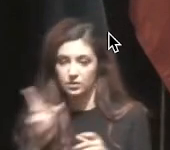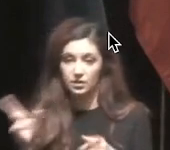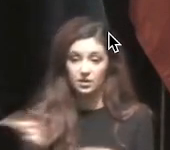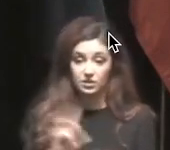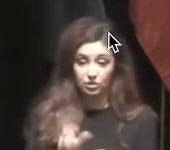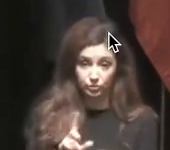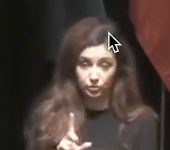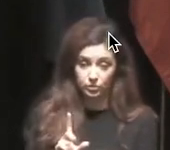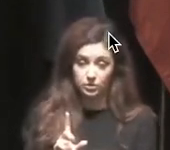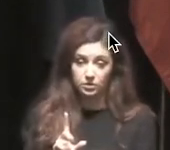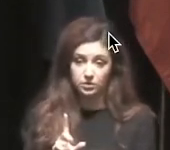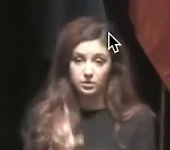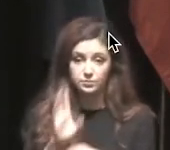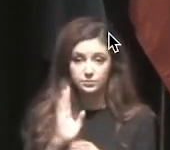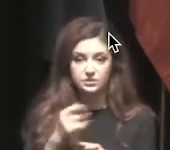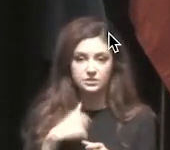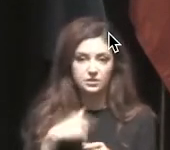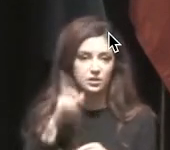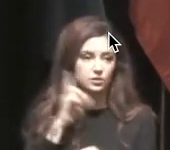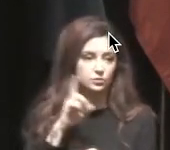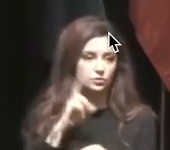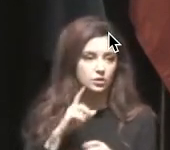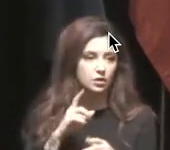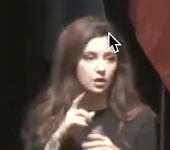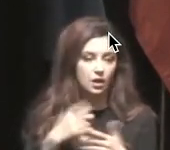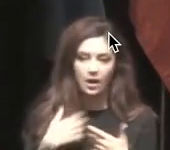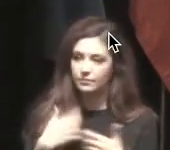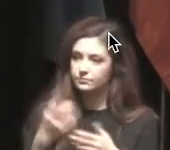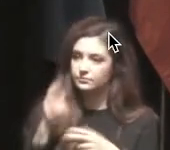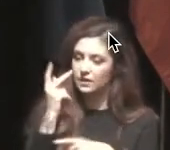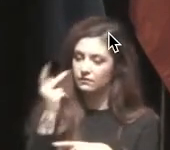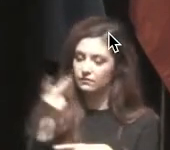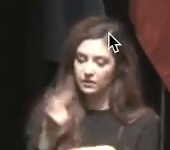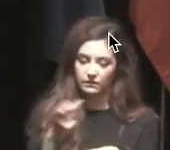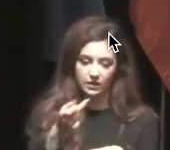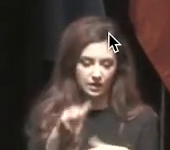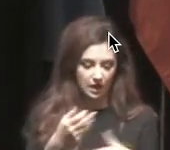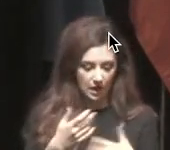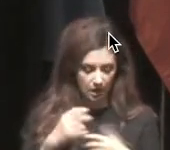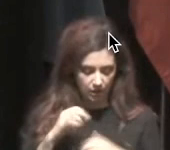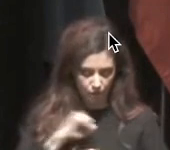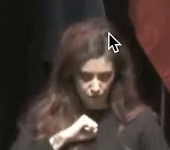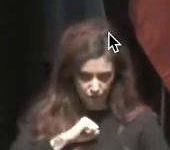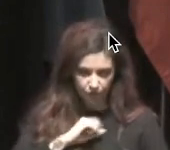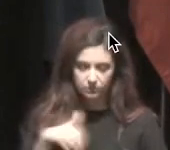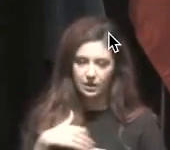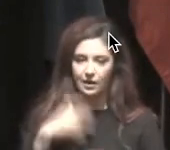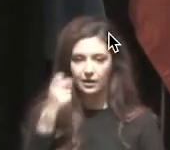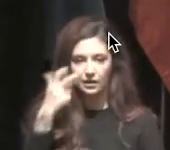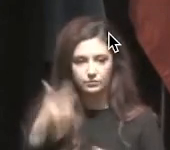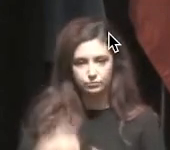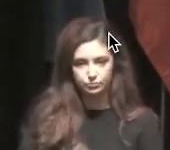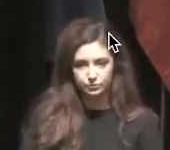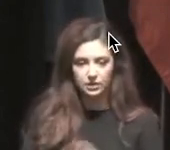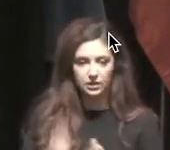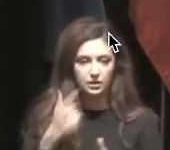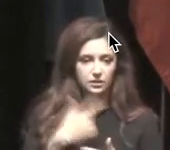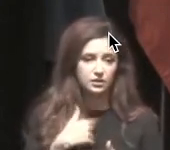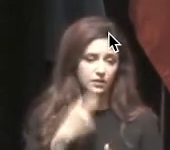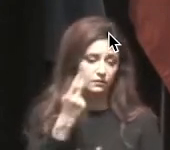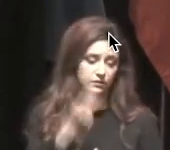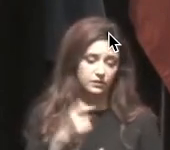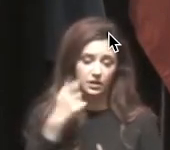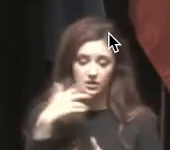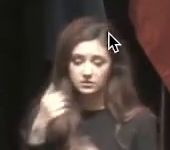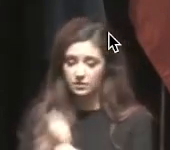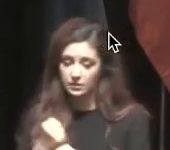Lisboa tem de ser uma casa que todos sintam como sua, os que aqui nasceram e os que para cá vieram, os que vivem em Lisboa e os que aqui trabalham, os